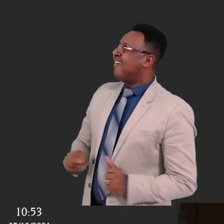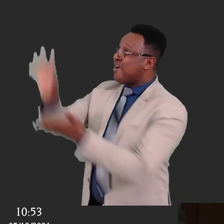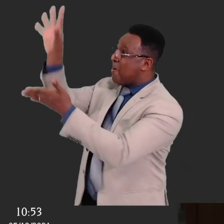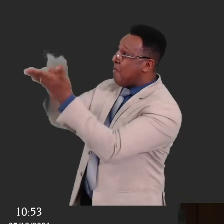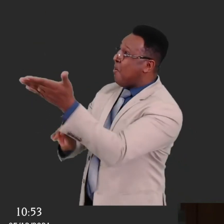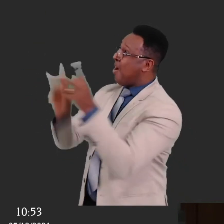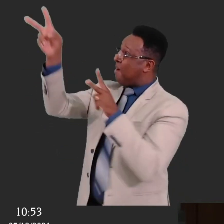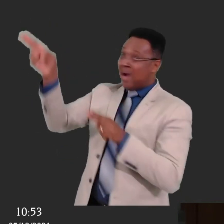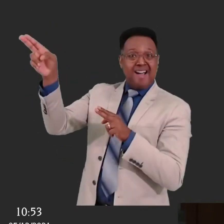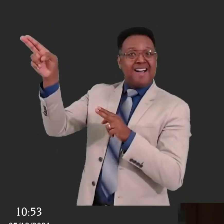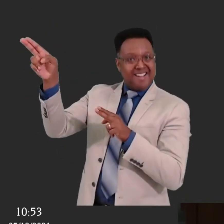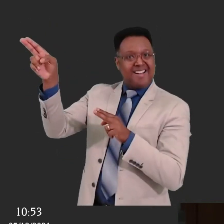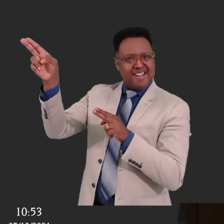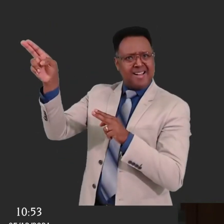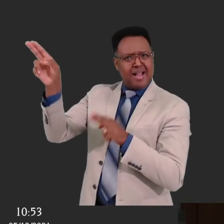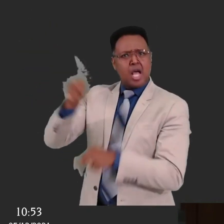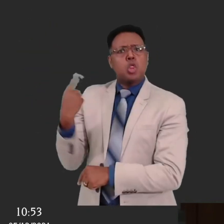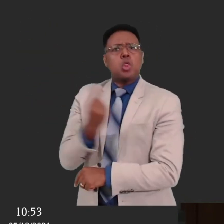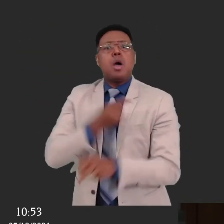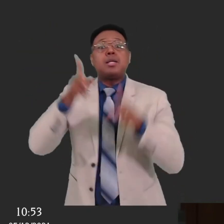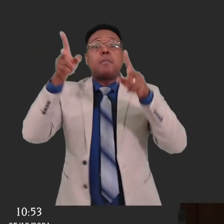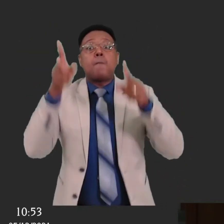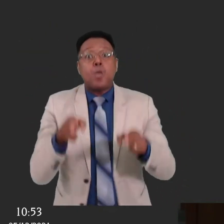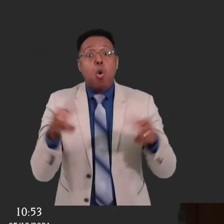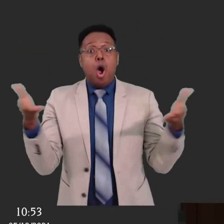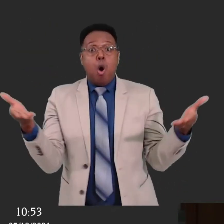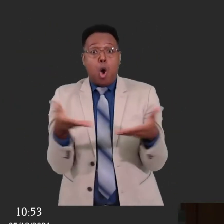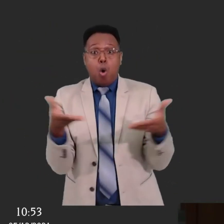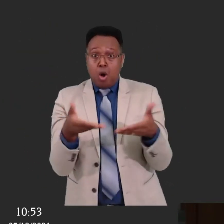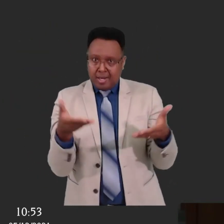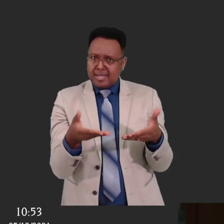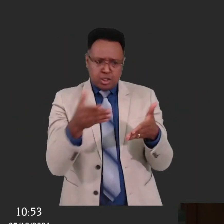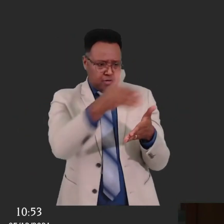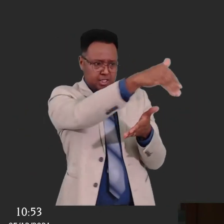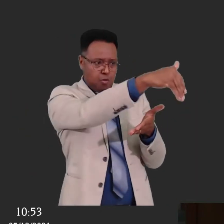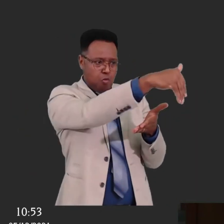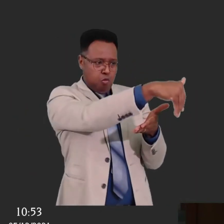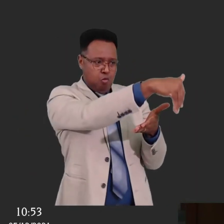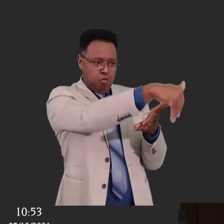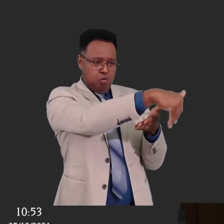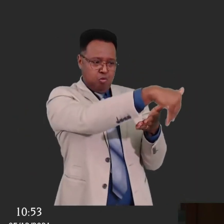dia que passa, a nossa vida, que é um papel branco, anda um pedacinho,